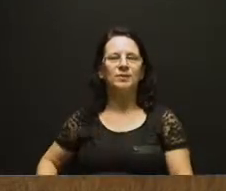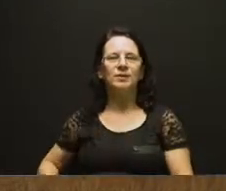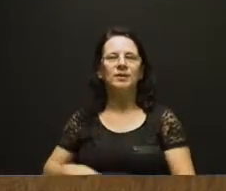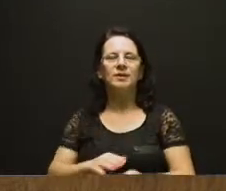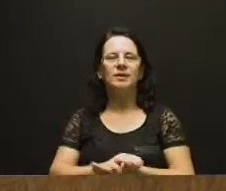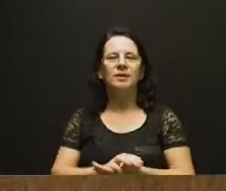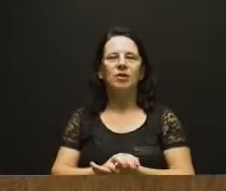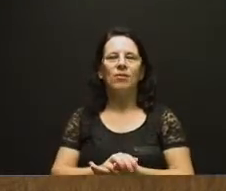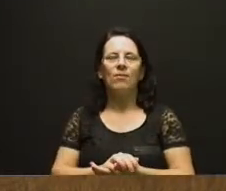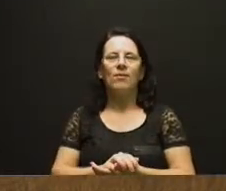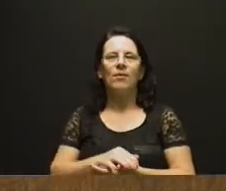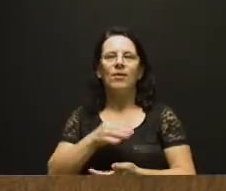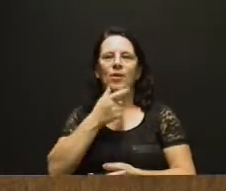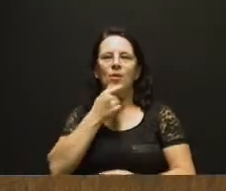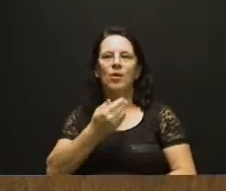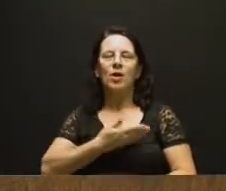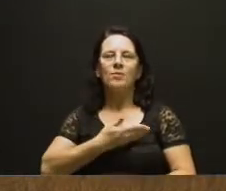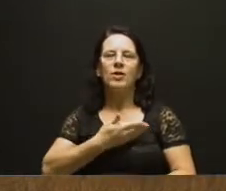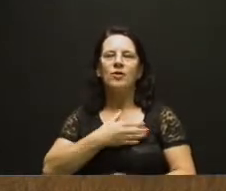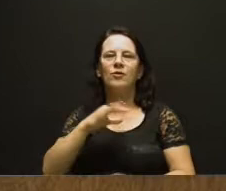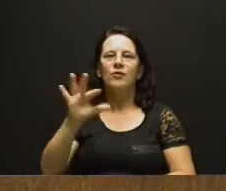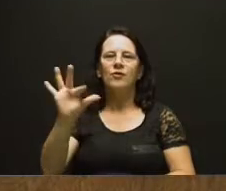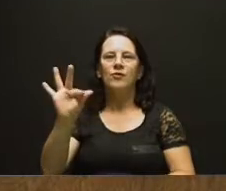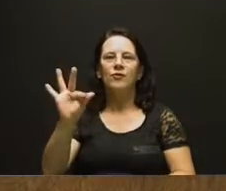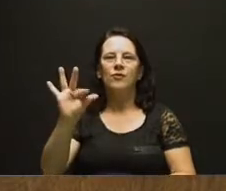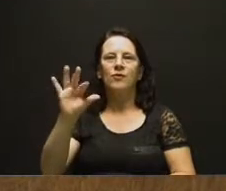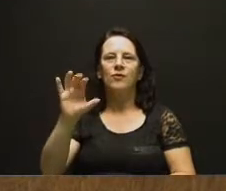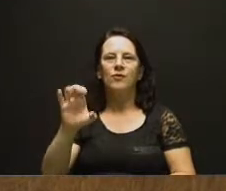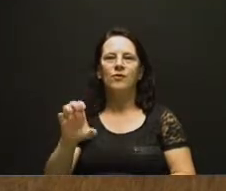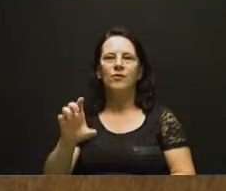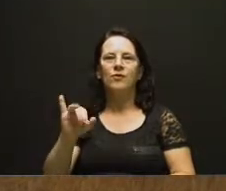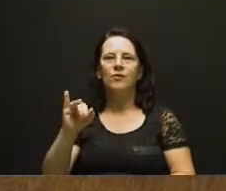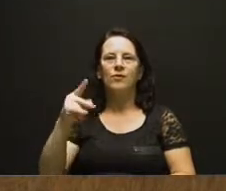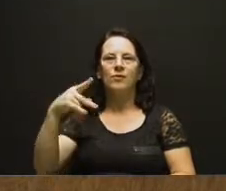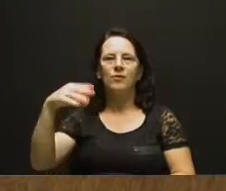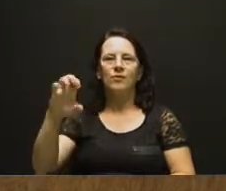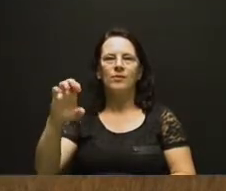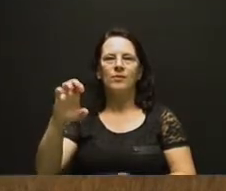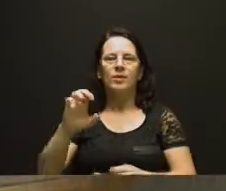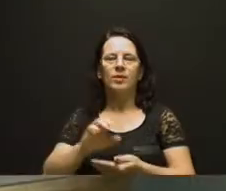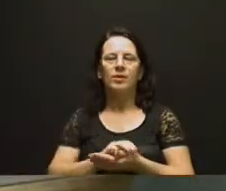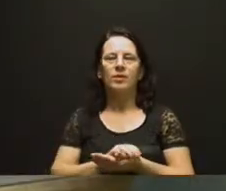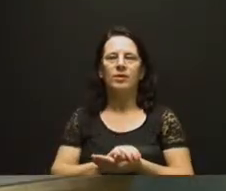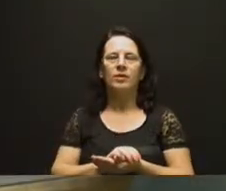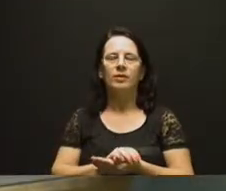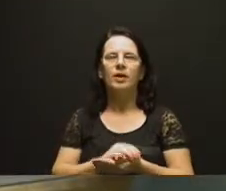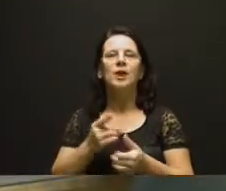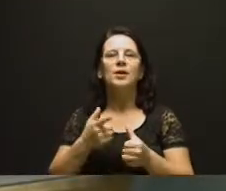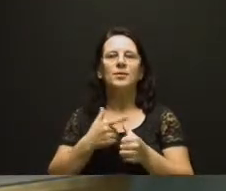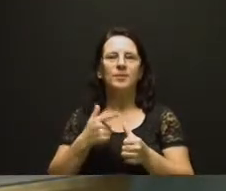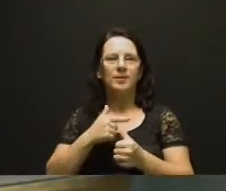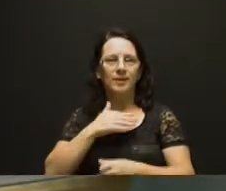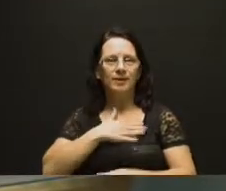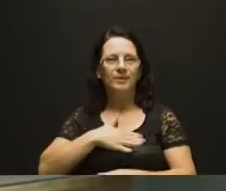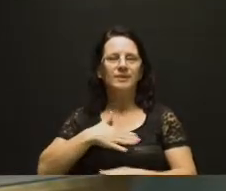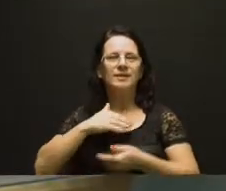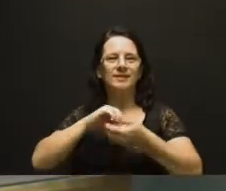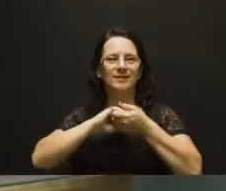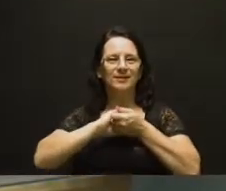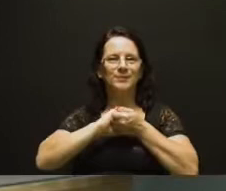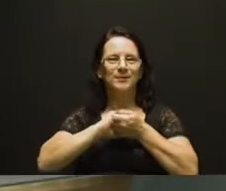nosso amigo felipe lessa se faz presente primeiramente gostaria de saudar